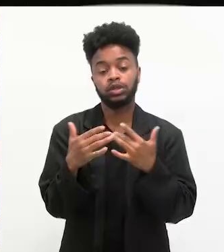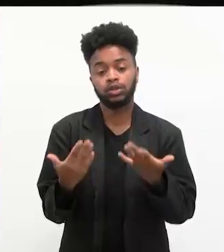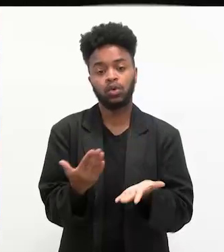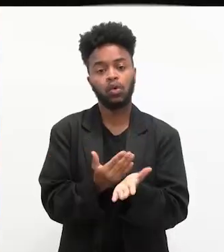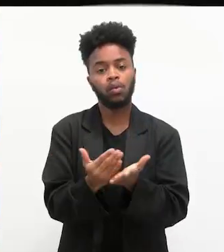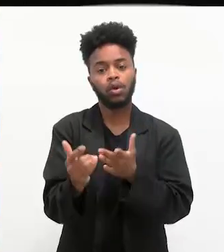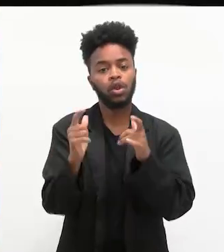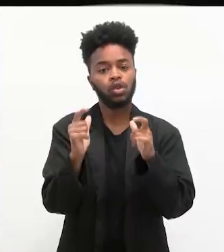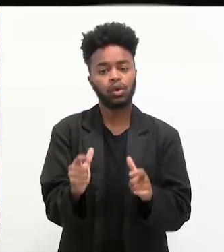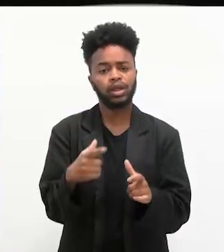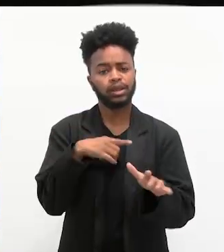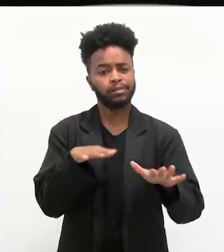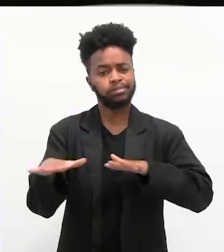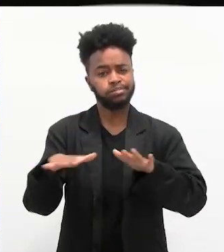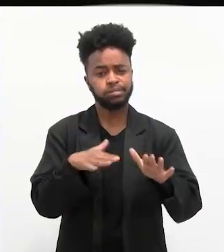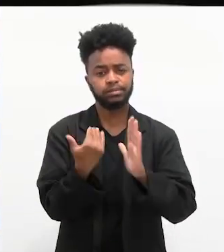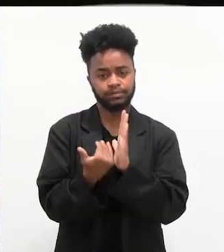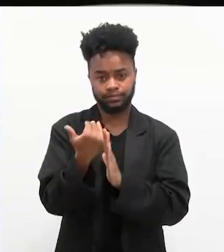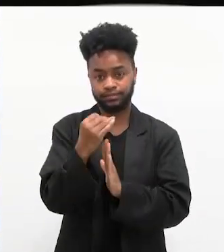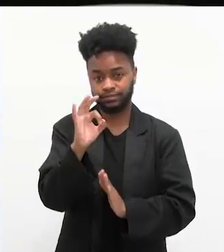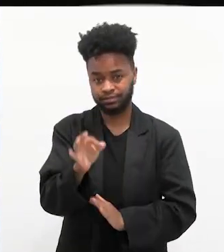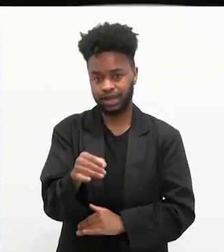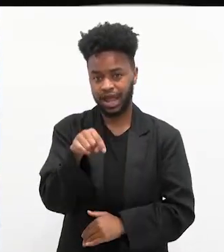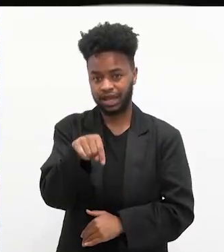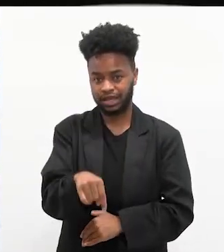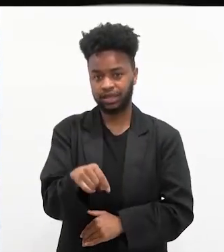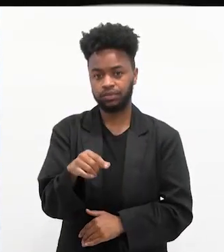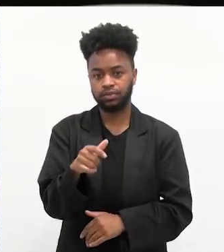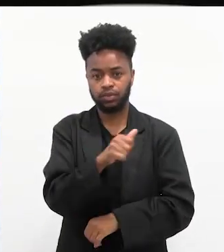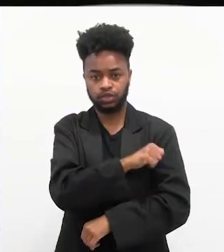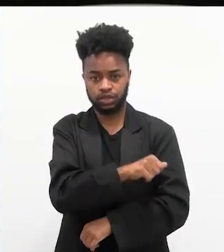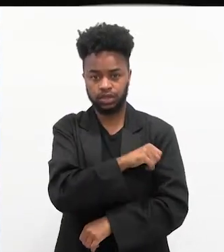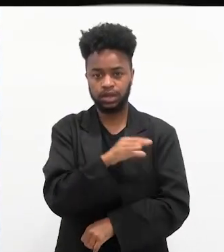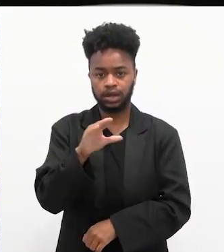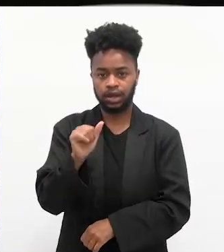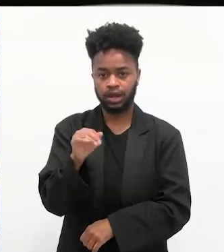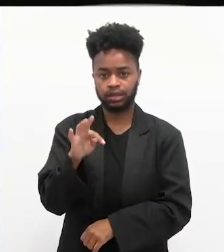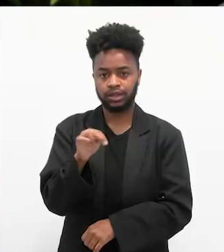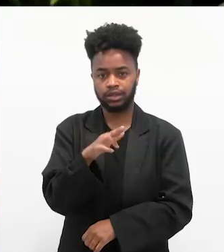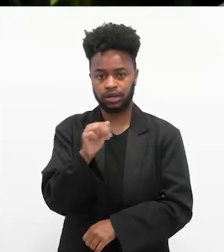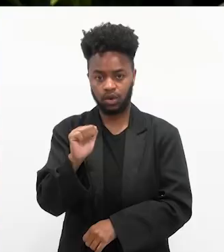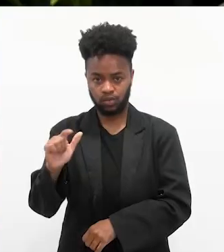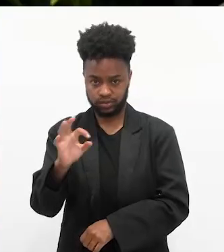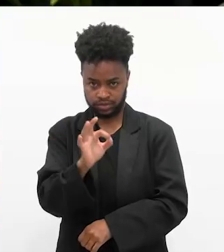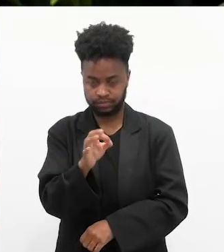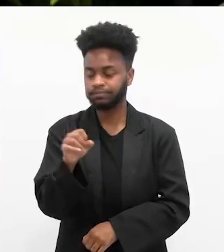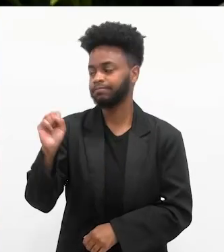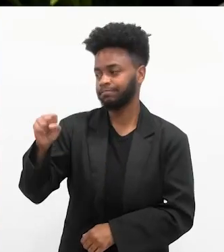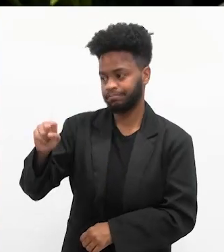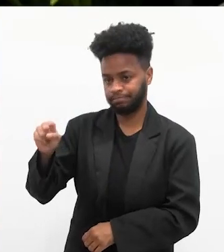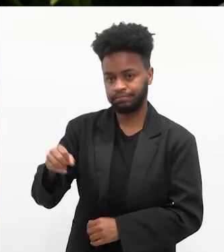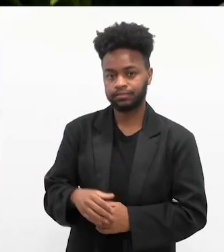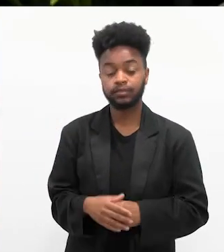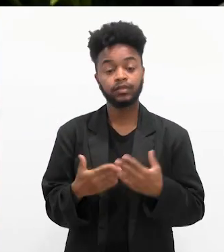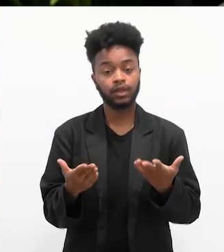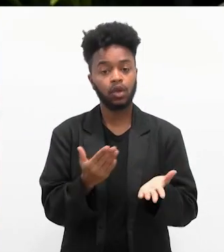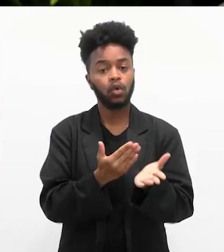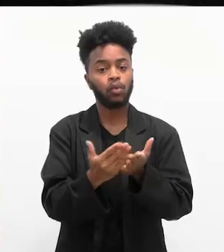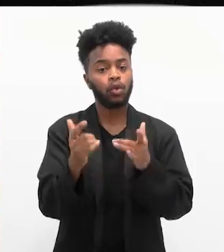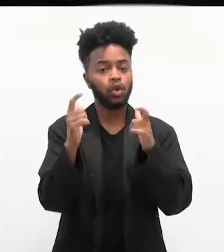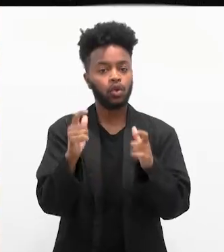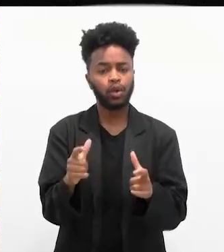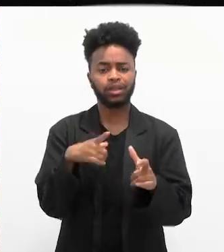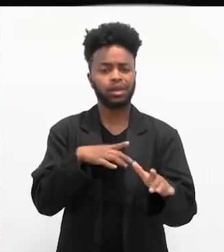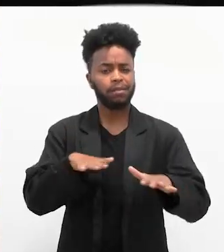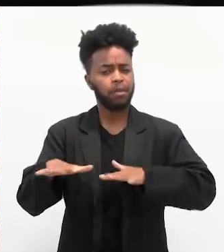você já começa num lugar muito movimentado, que é a Catedral do Rio de Janeiro. Sim, hoje eu faço pastoral lá na Catedral. Não é isso?